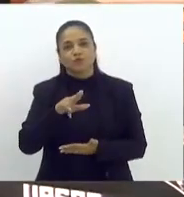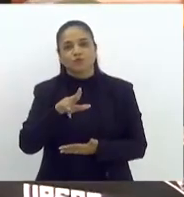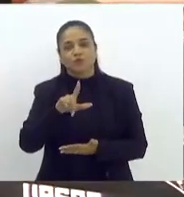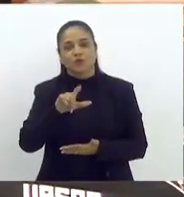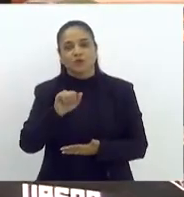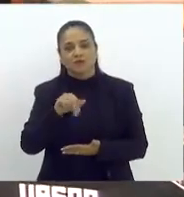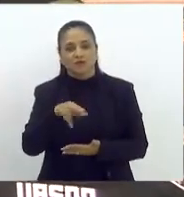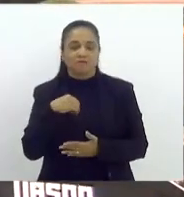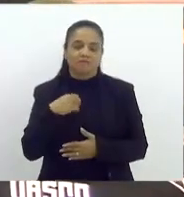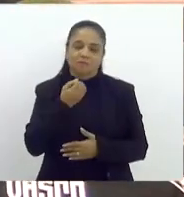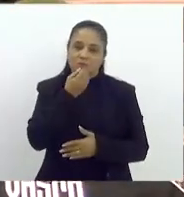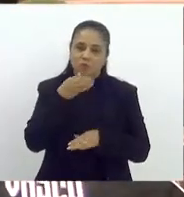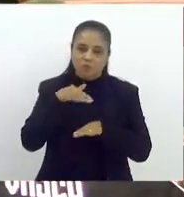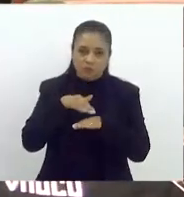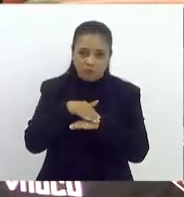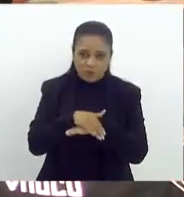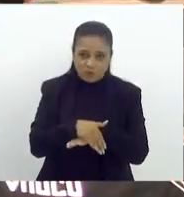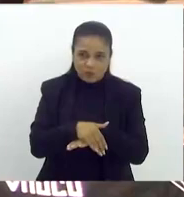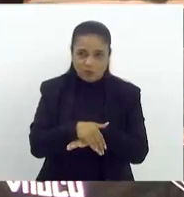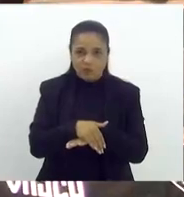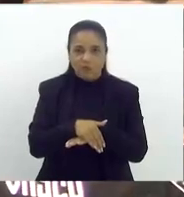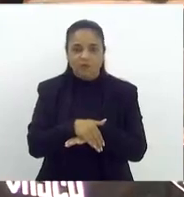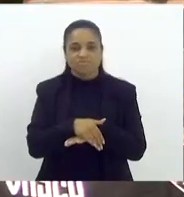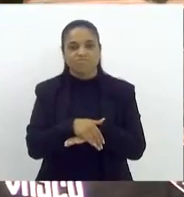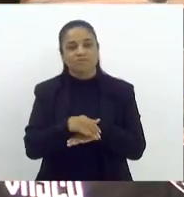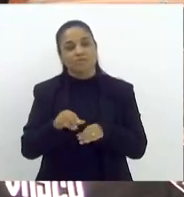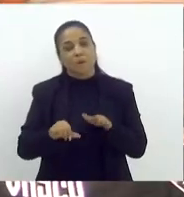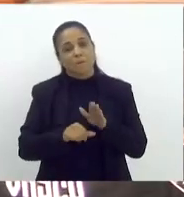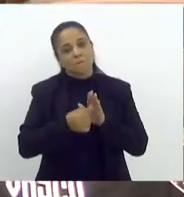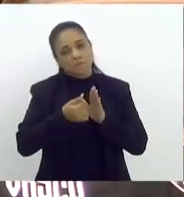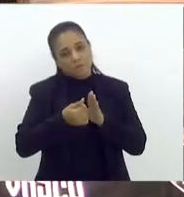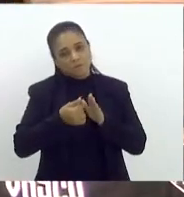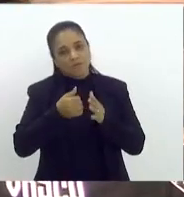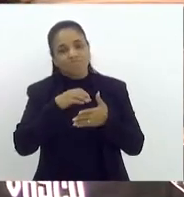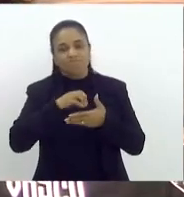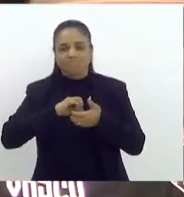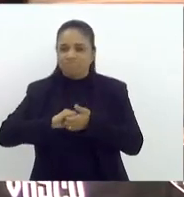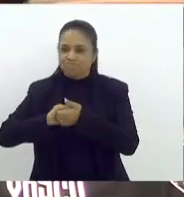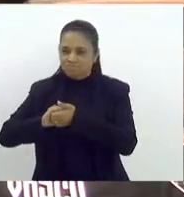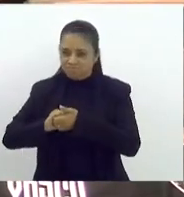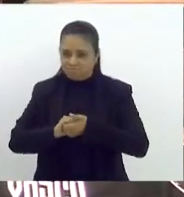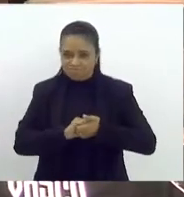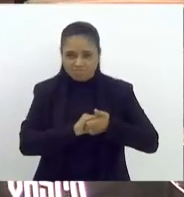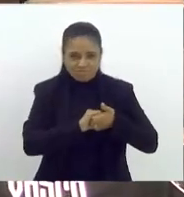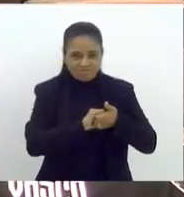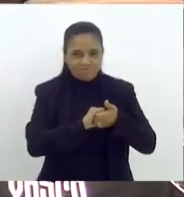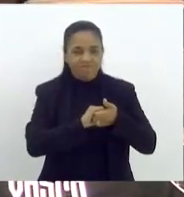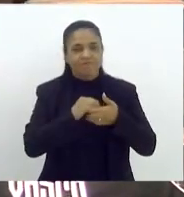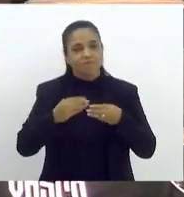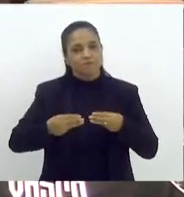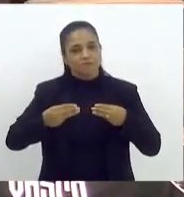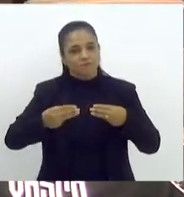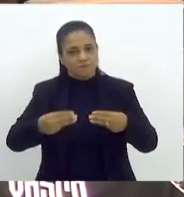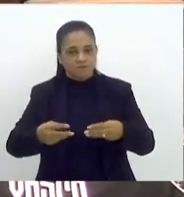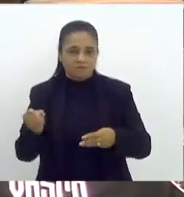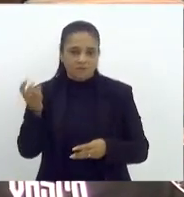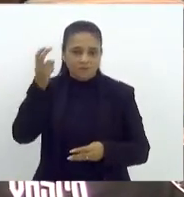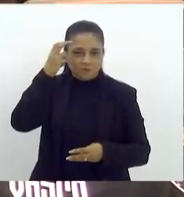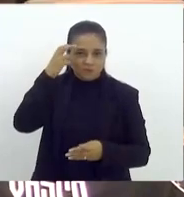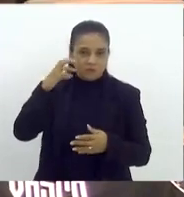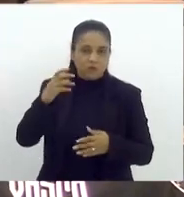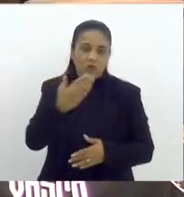gente boa noite então primeiro eu quero Claro cumprimentar vocês aqui né em nome do ministério da cultura e do governo